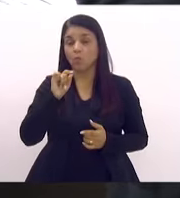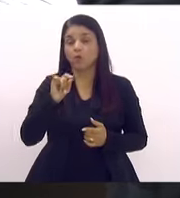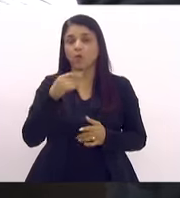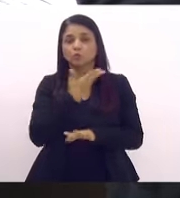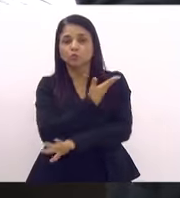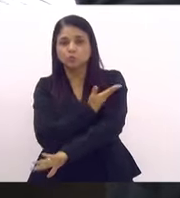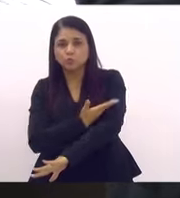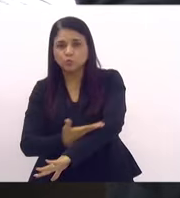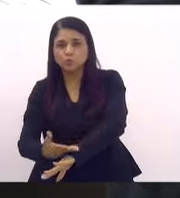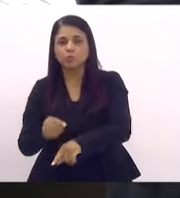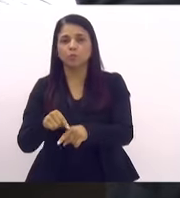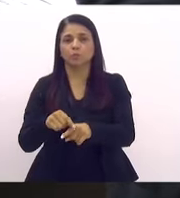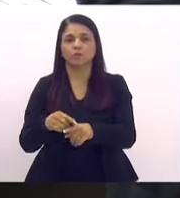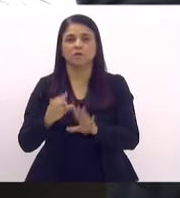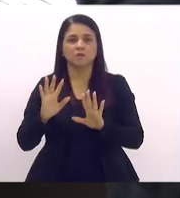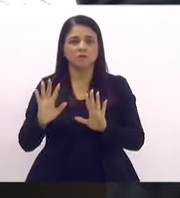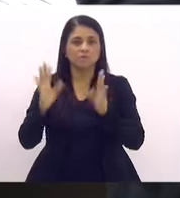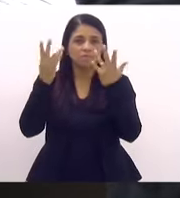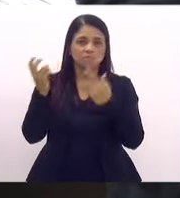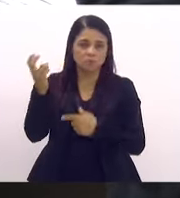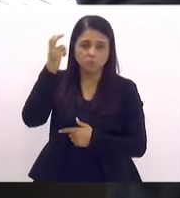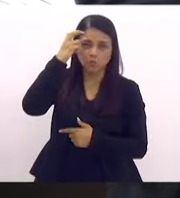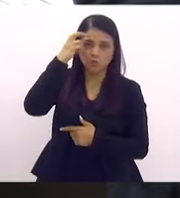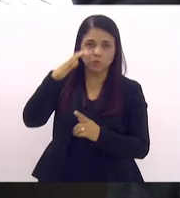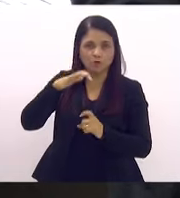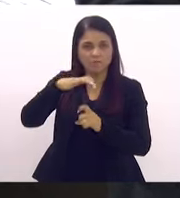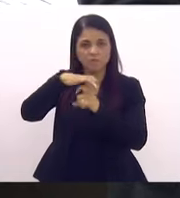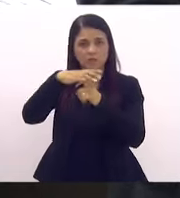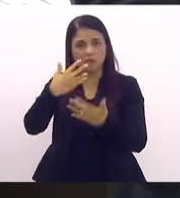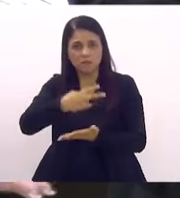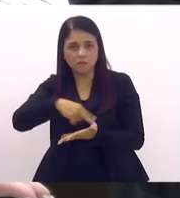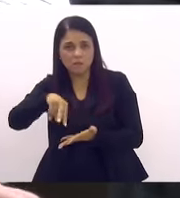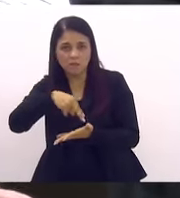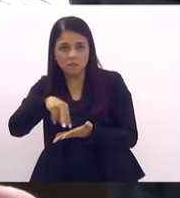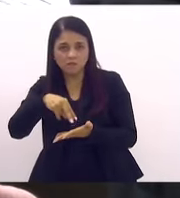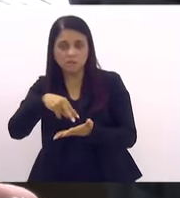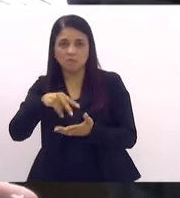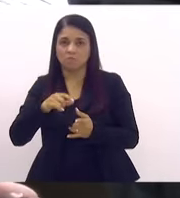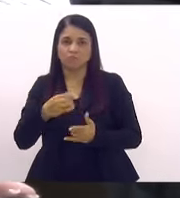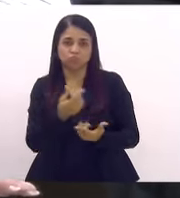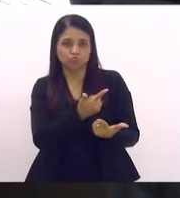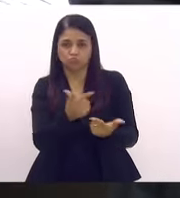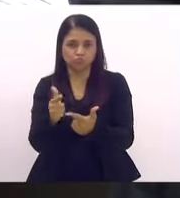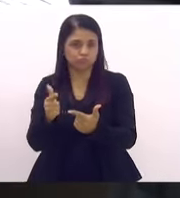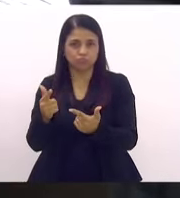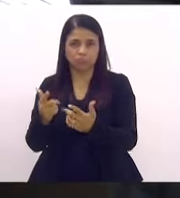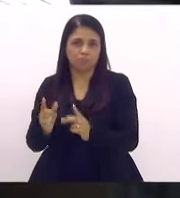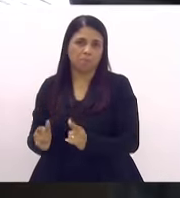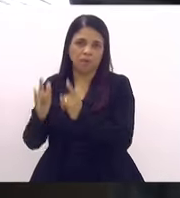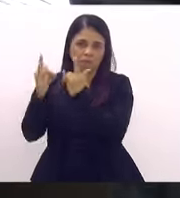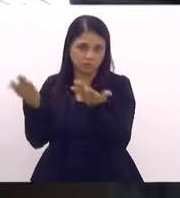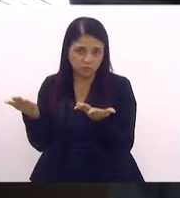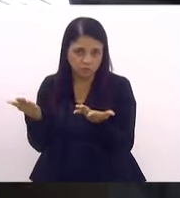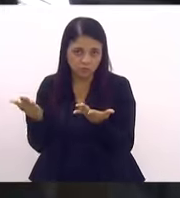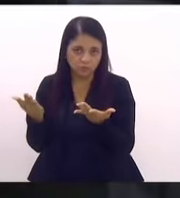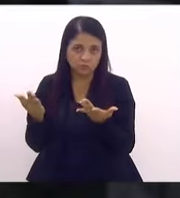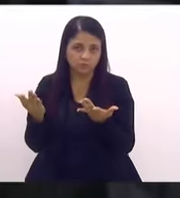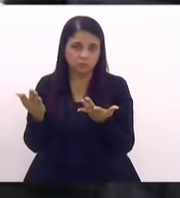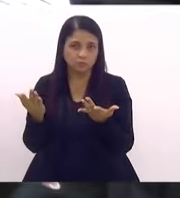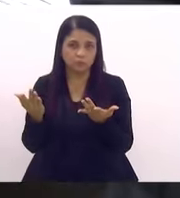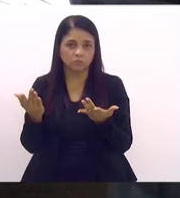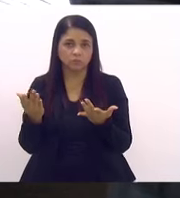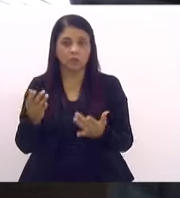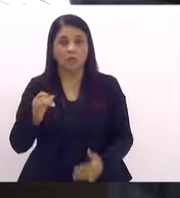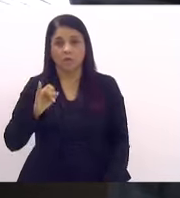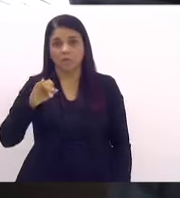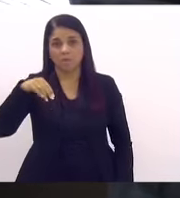costumes, cultura, festas, feiras, danças, e não a prédios. Então, quando se fala em prédios, não é